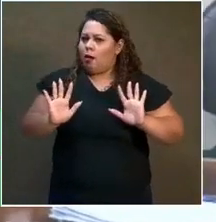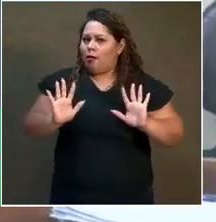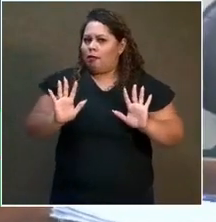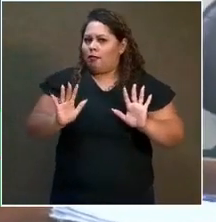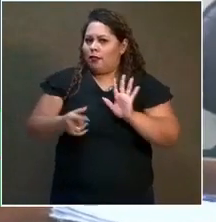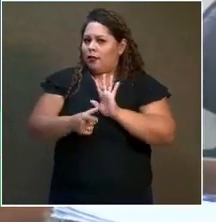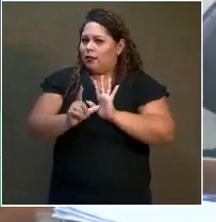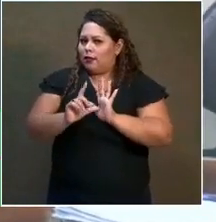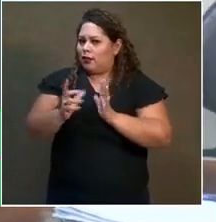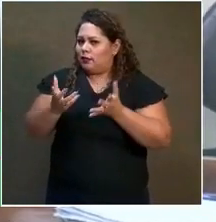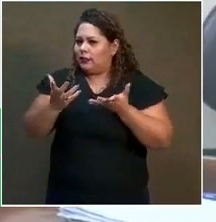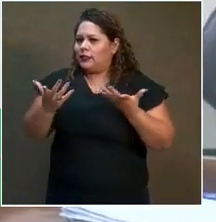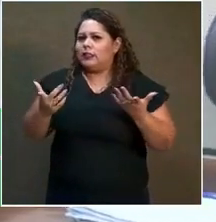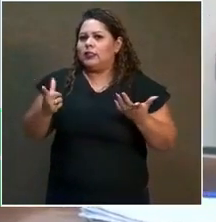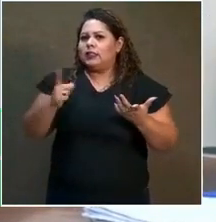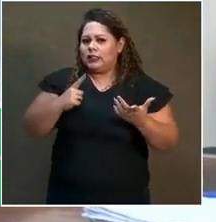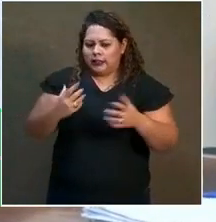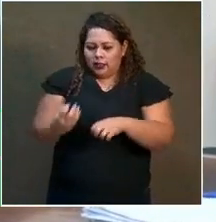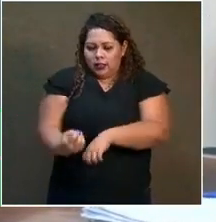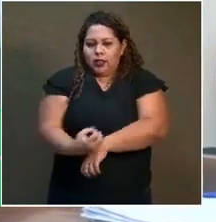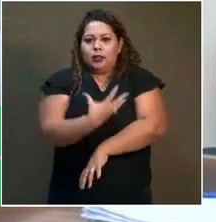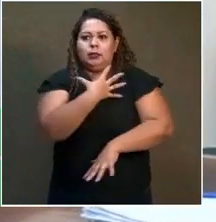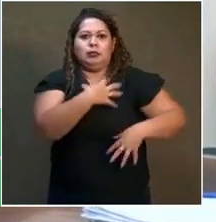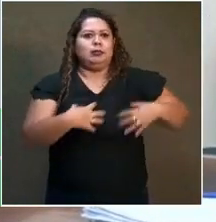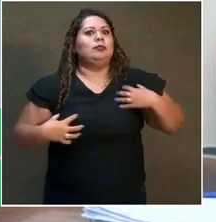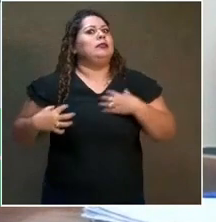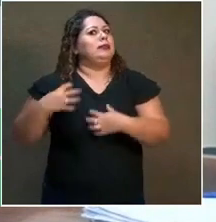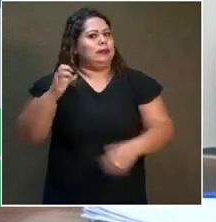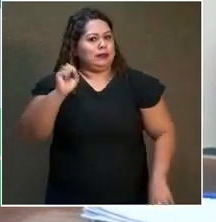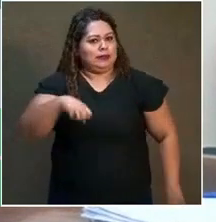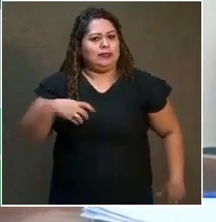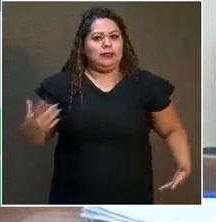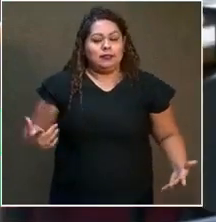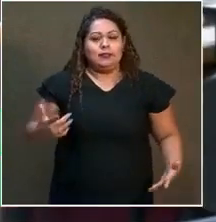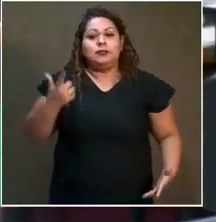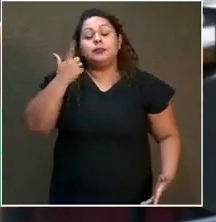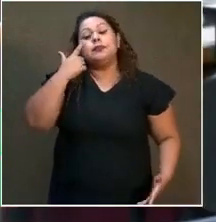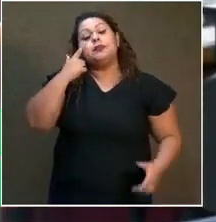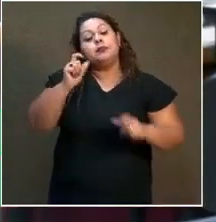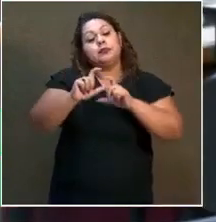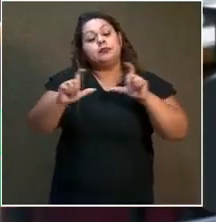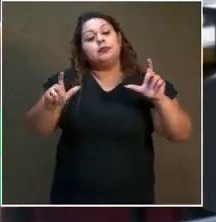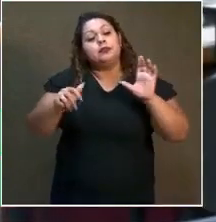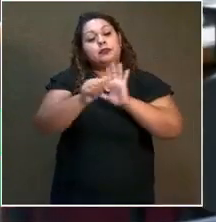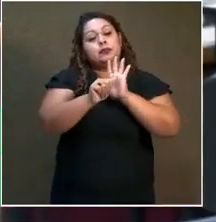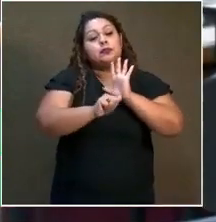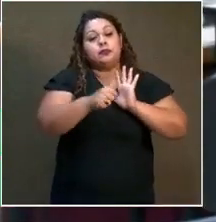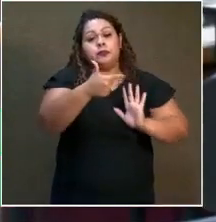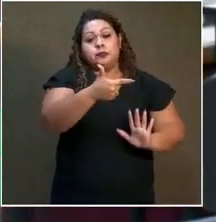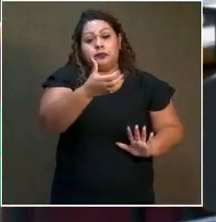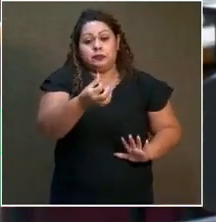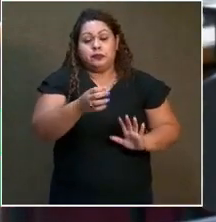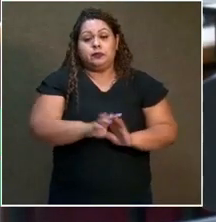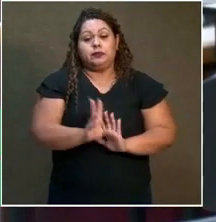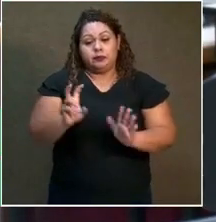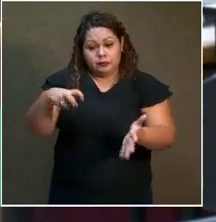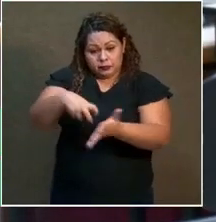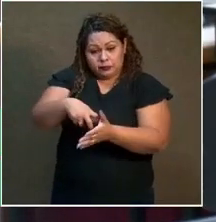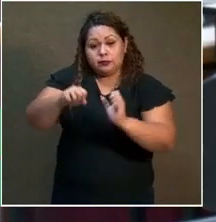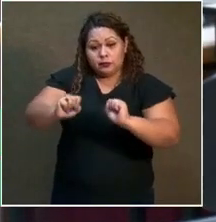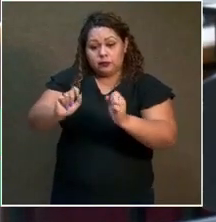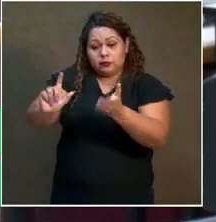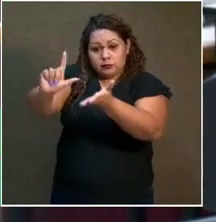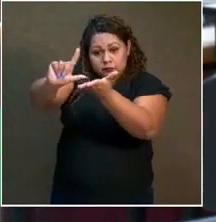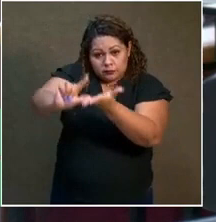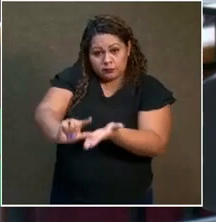houve premeditação, que teve violenta emoção, sim. Veja o que fala o parágrafo 1º do artigo 26. A pena